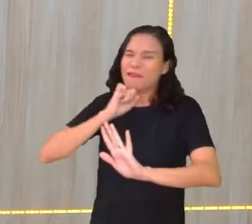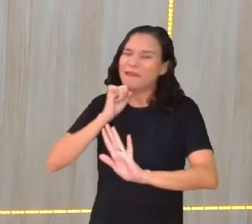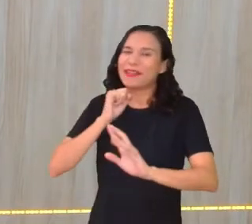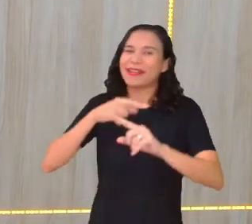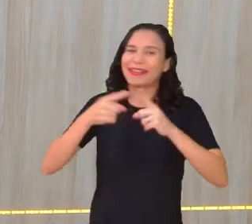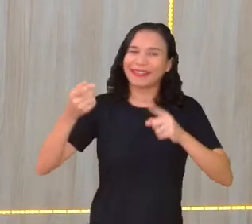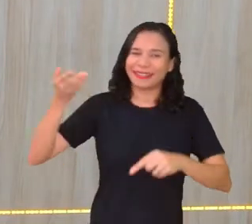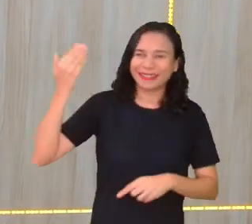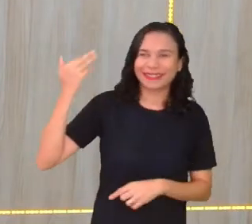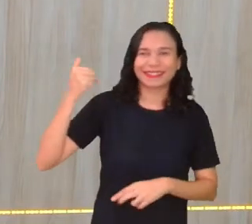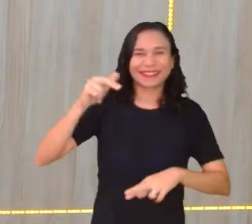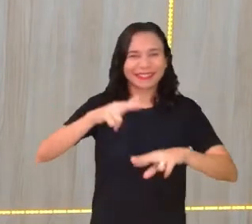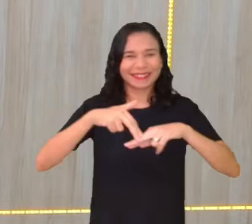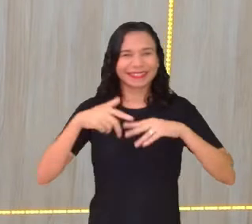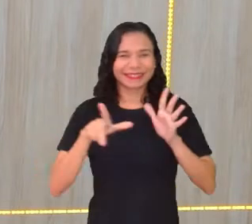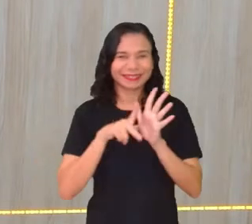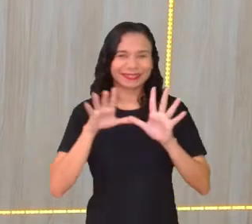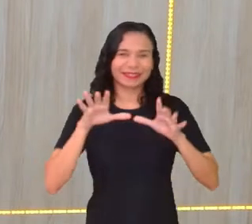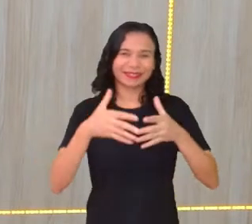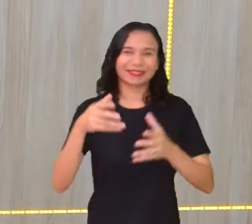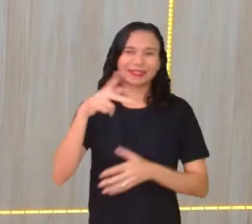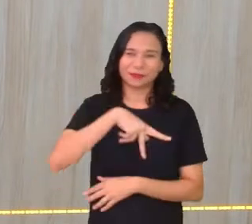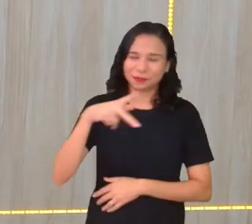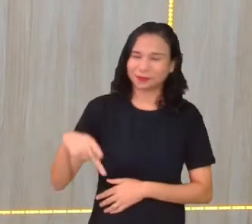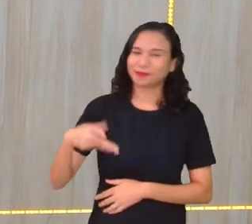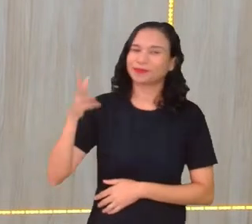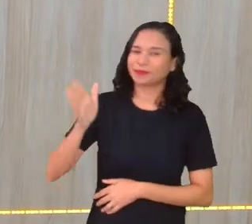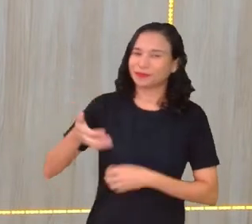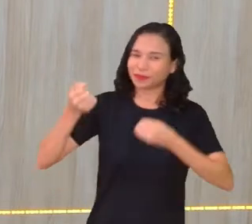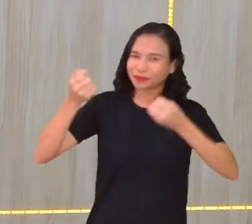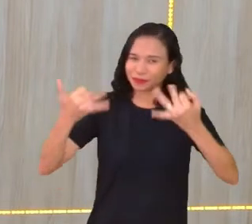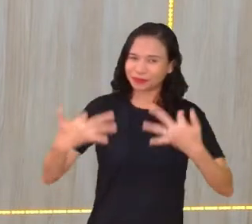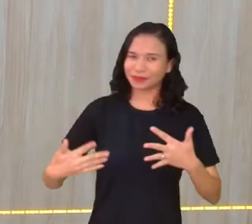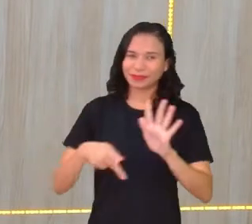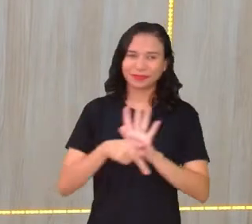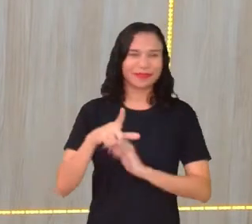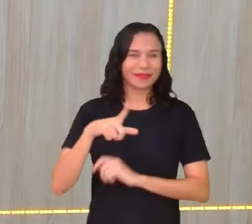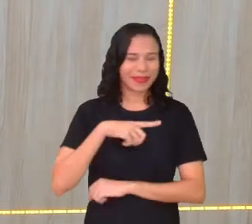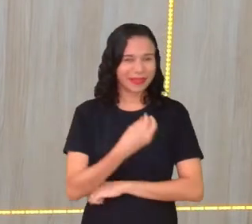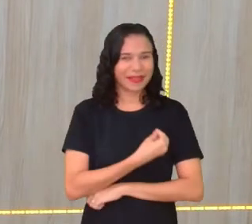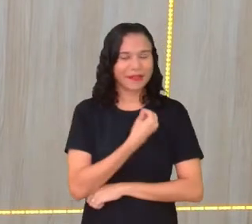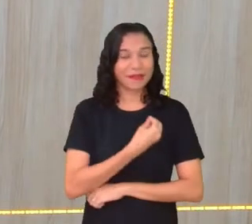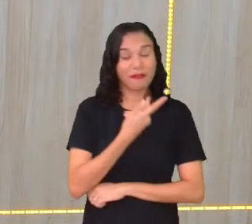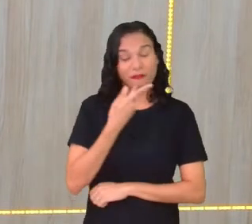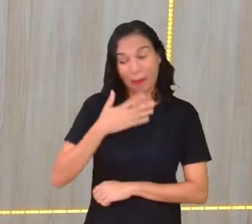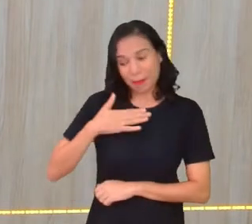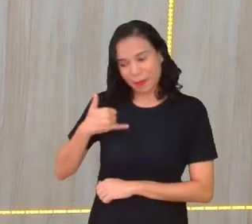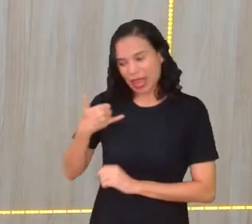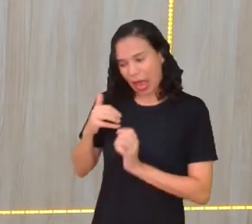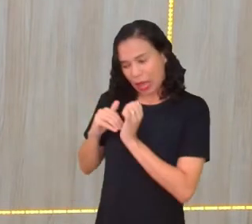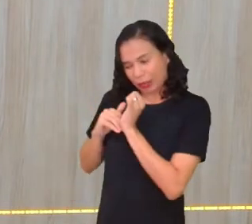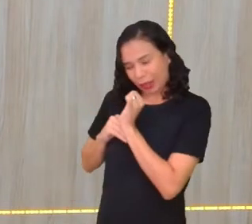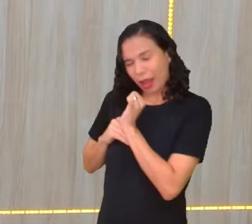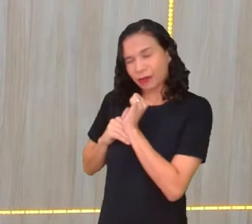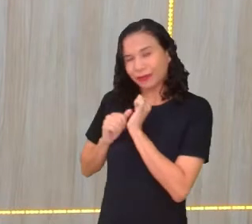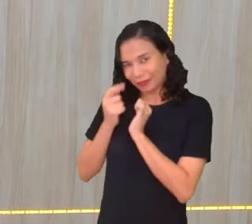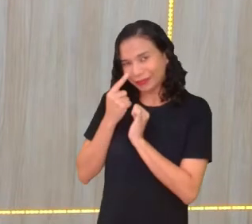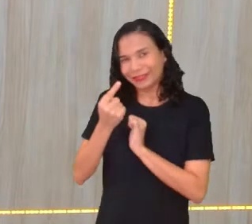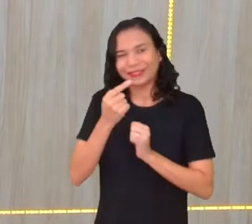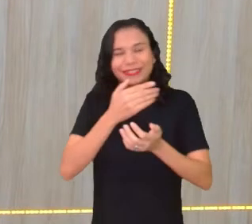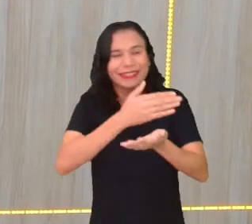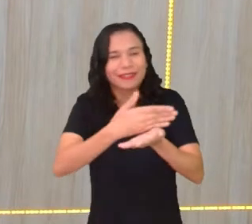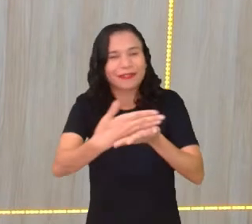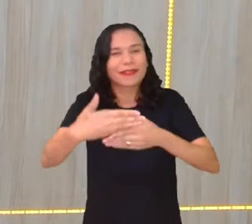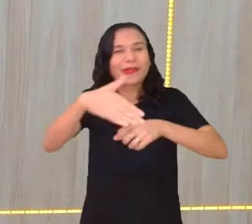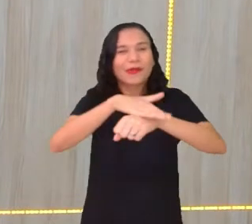Mais antiga, assim, como o professor, já falando, mas não vou dizer aqui a minha idade, né? Então, para começo de